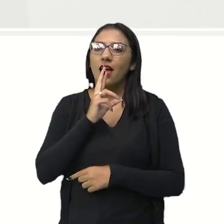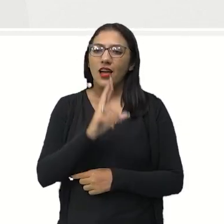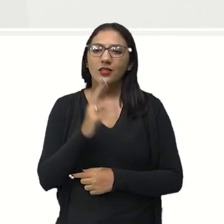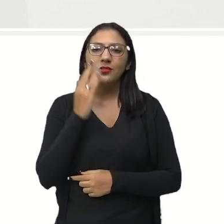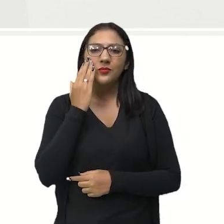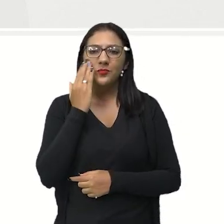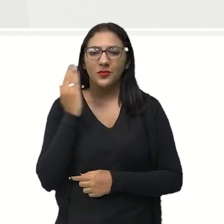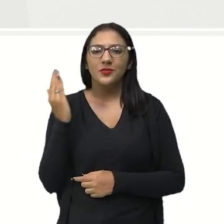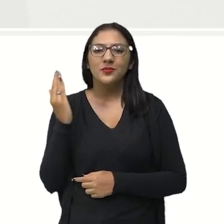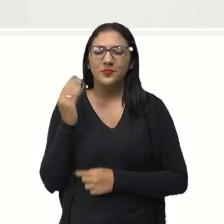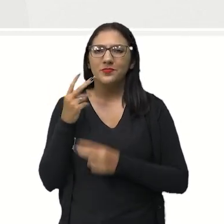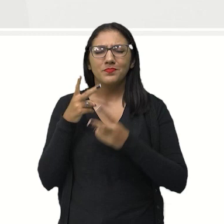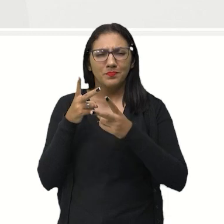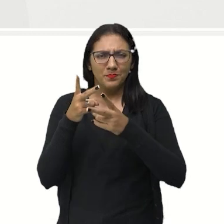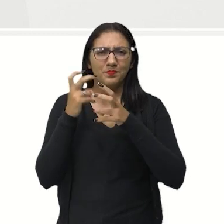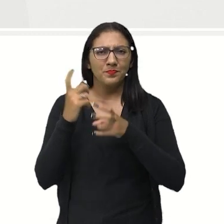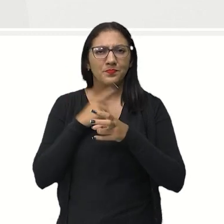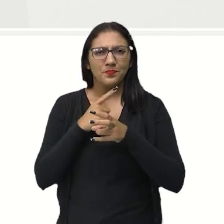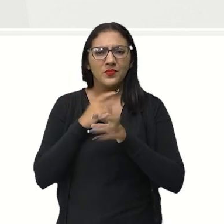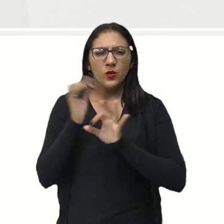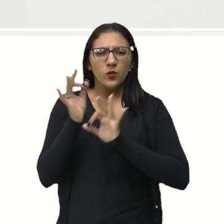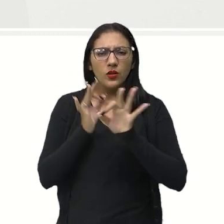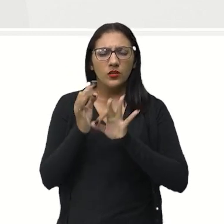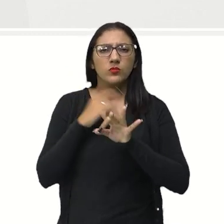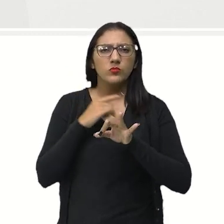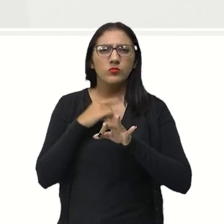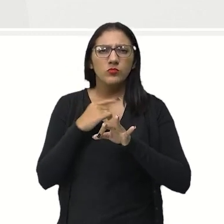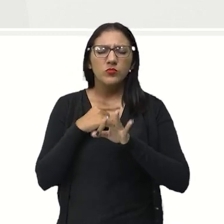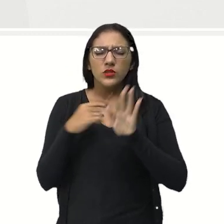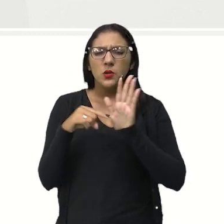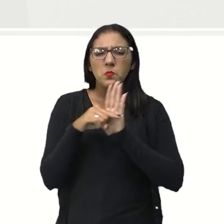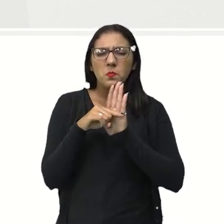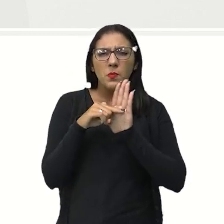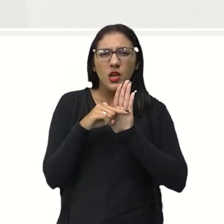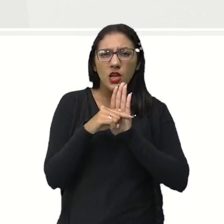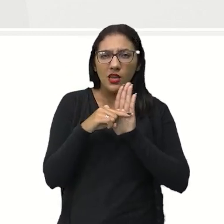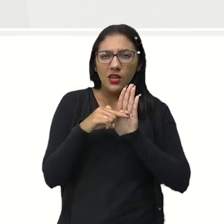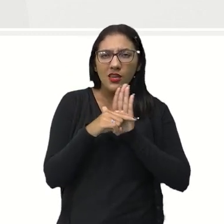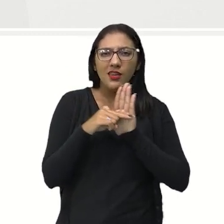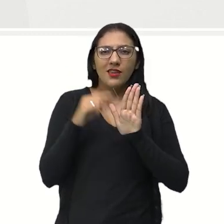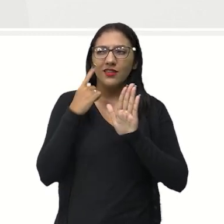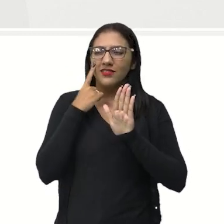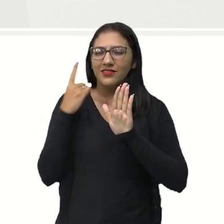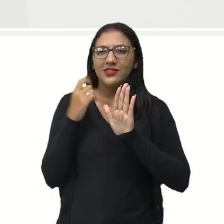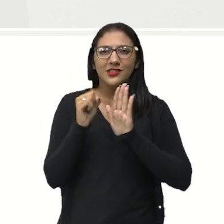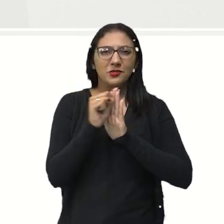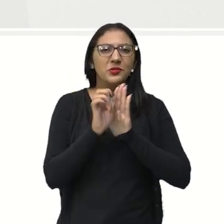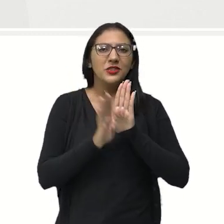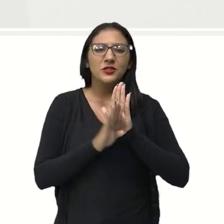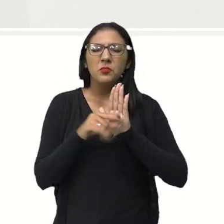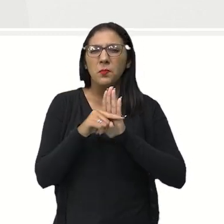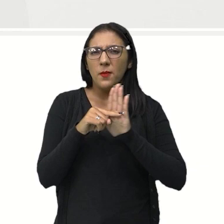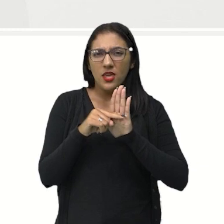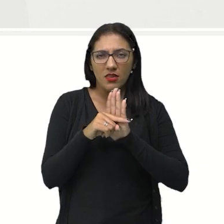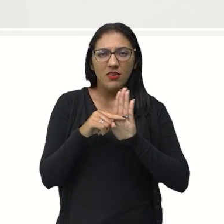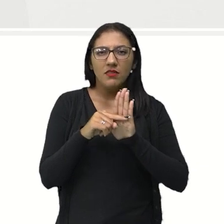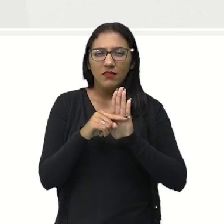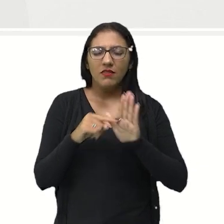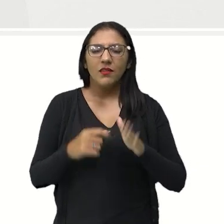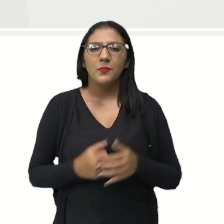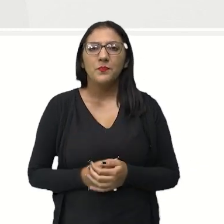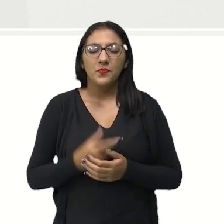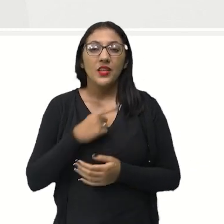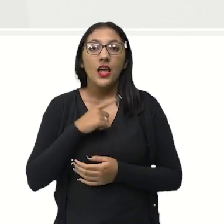aqui, ó. Se você observar aqui na frente da nossa fração, ó, tem um sinal aqui, ó, de menos, tá? Que